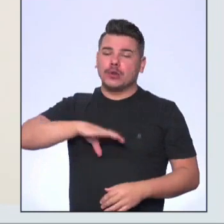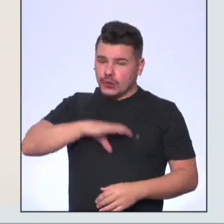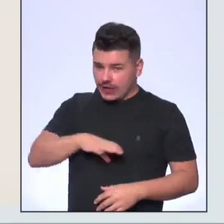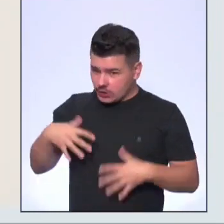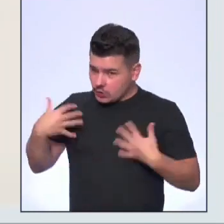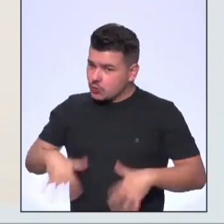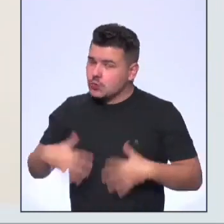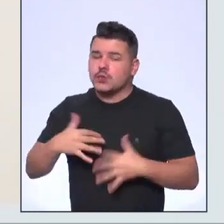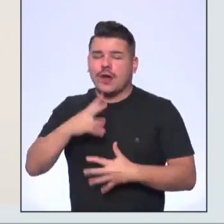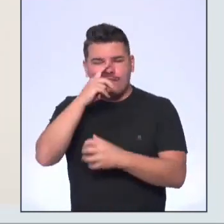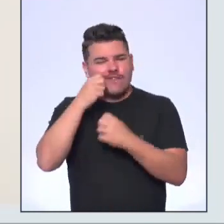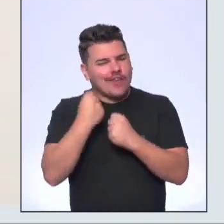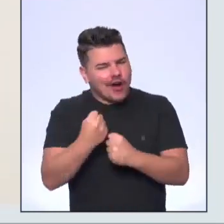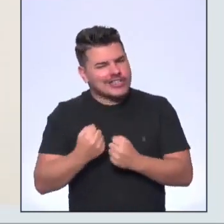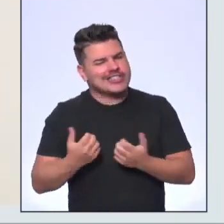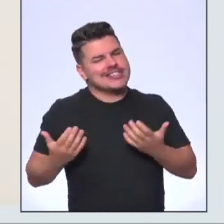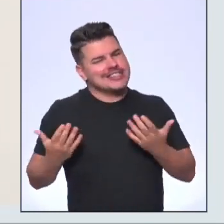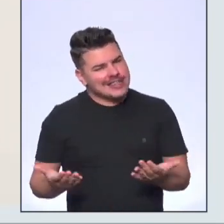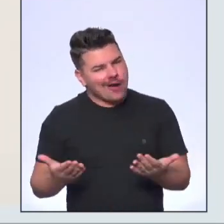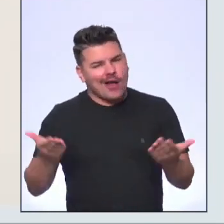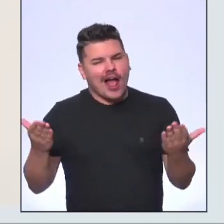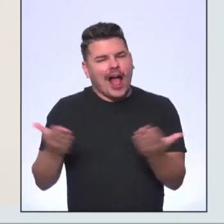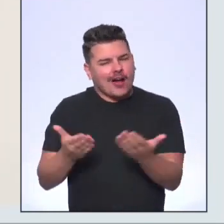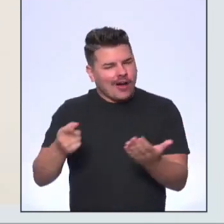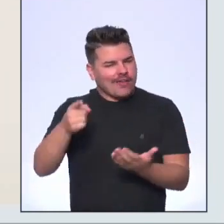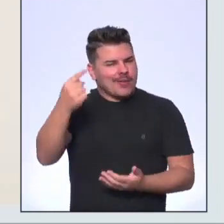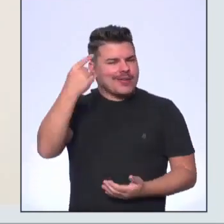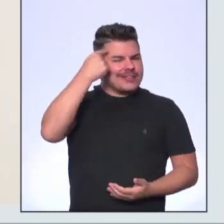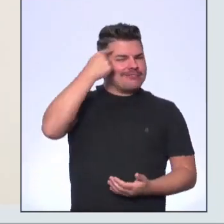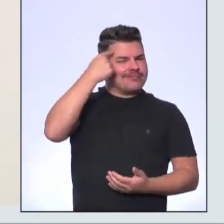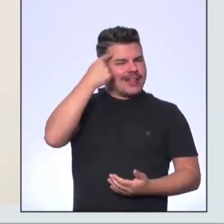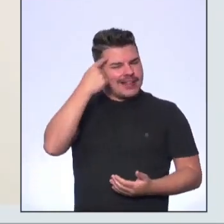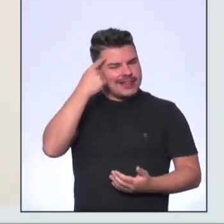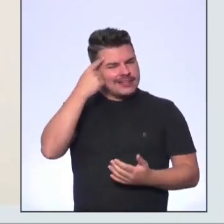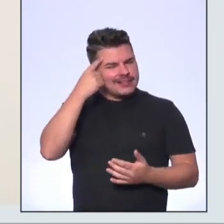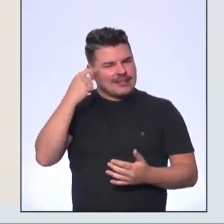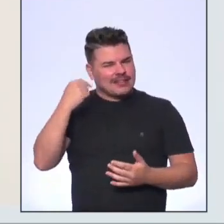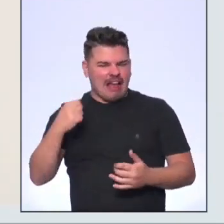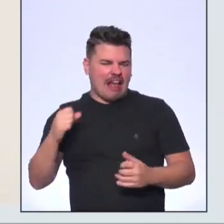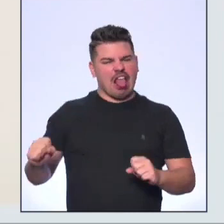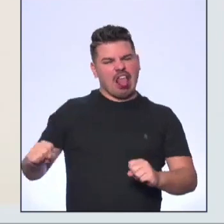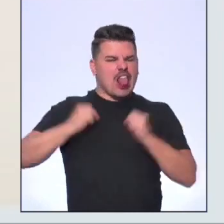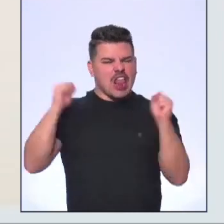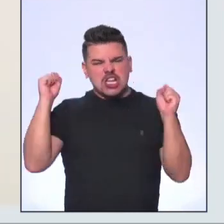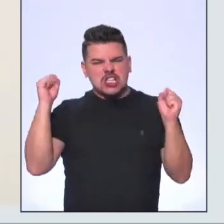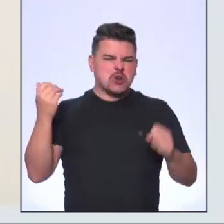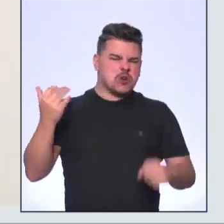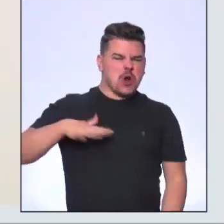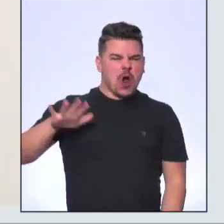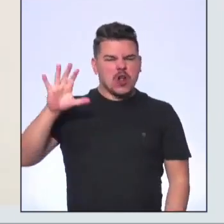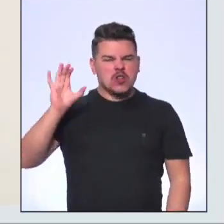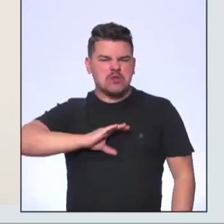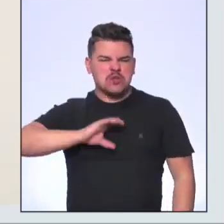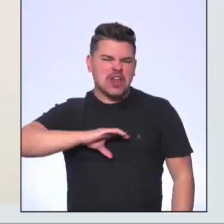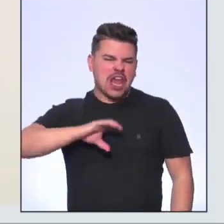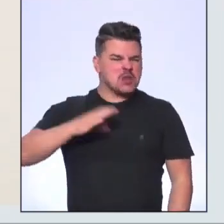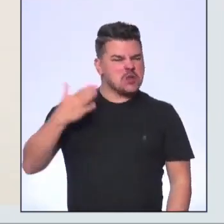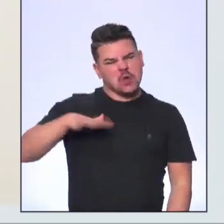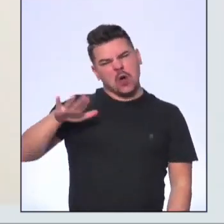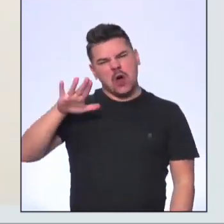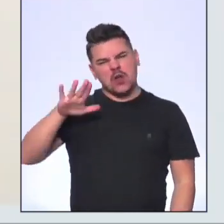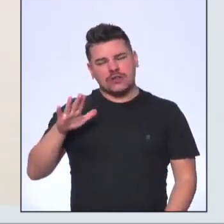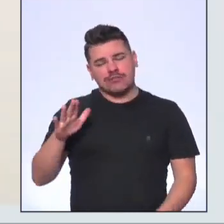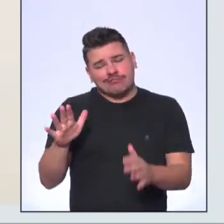tentar encarar essa disciplina, o português, com menos rebeldia, tá? Como eu falei para vocês,